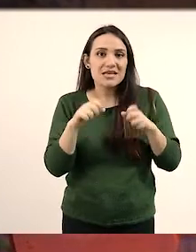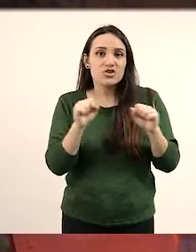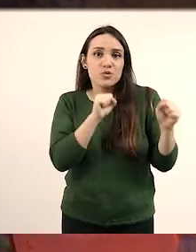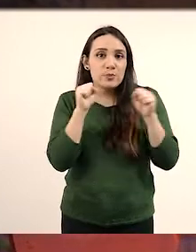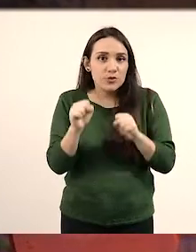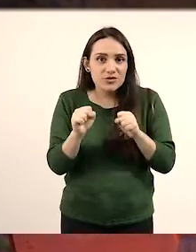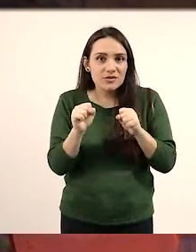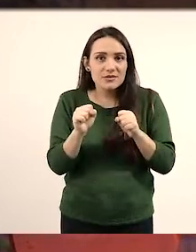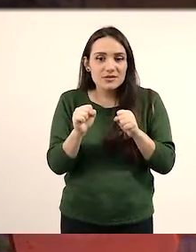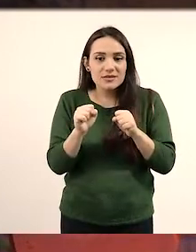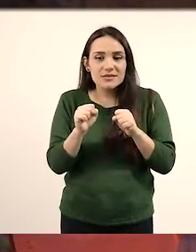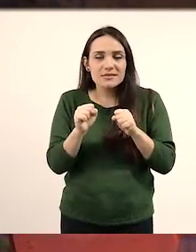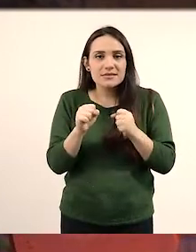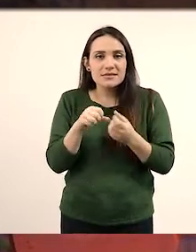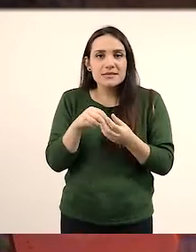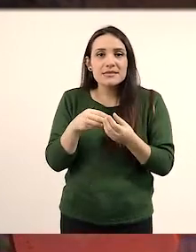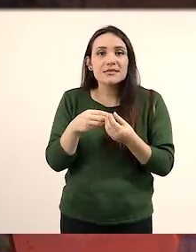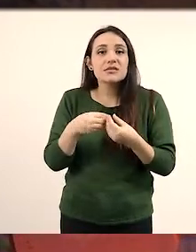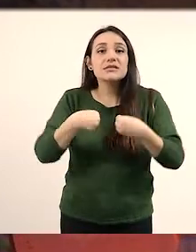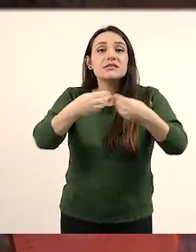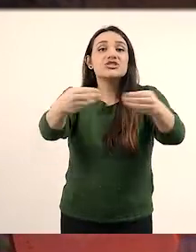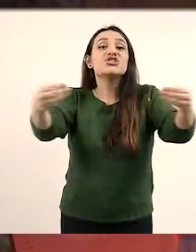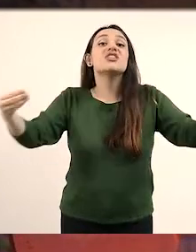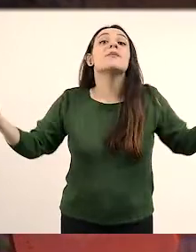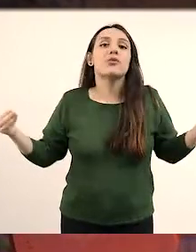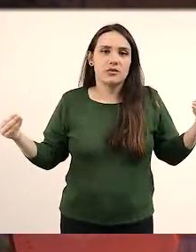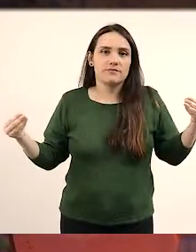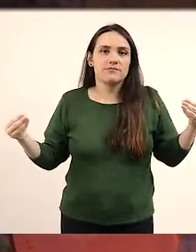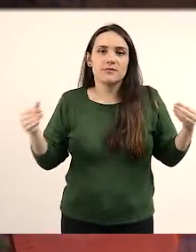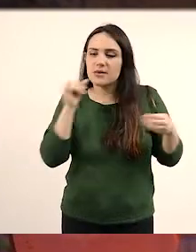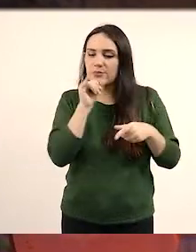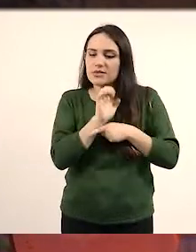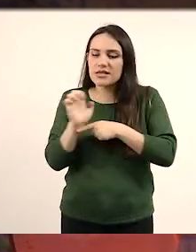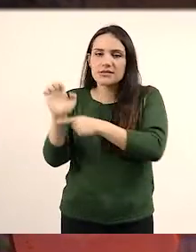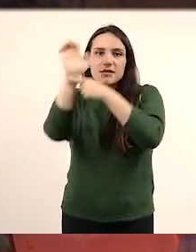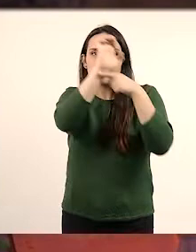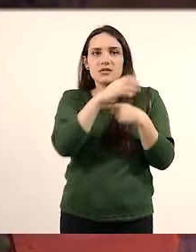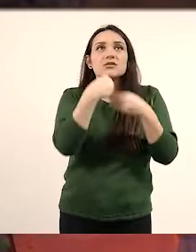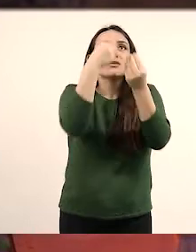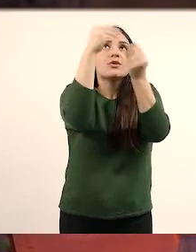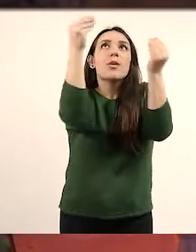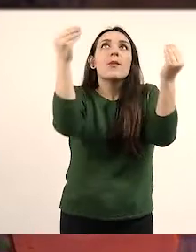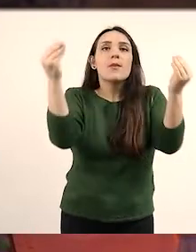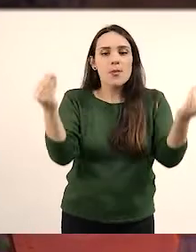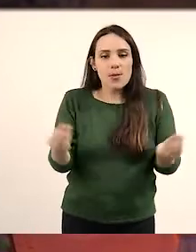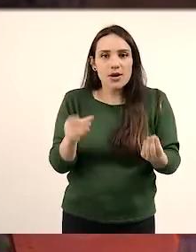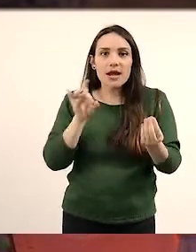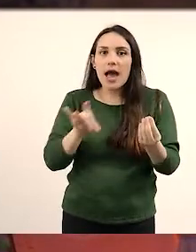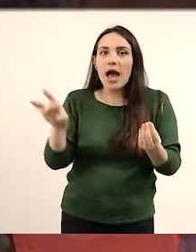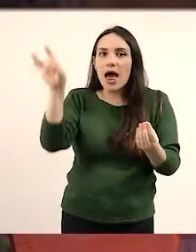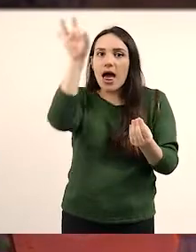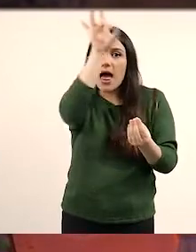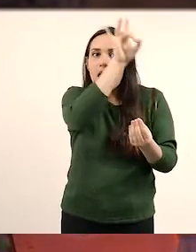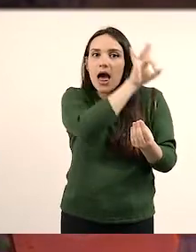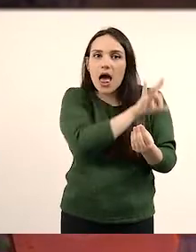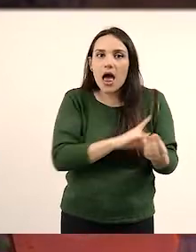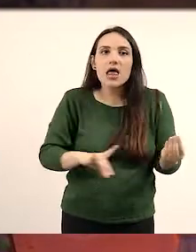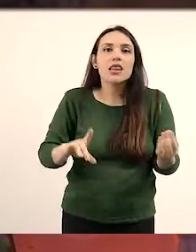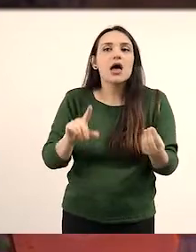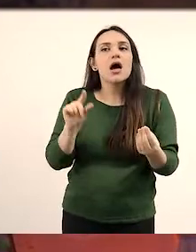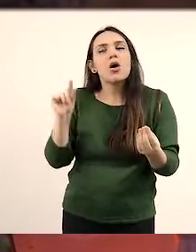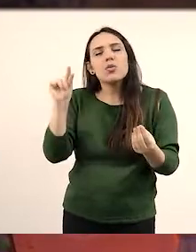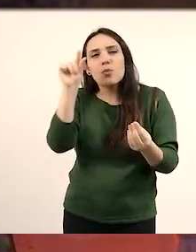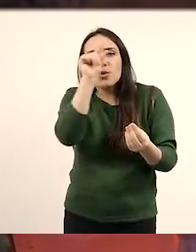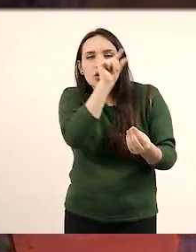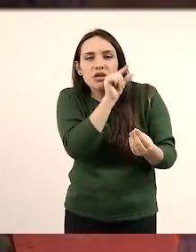distribuição, repartição de poder, competência e atribuição, está se falando em pulverização do poder.